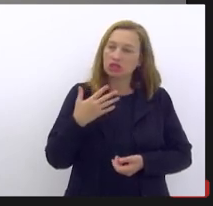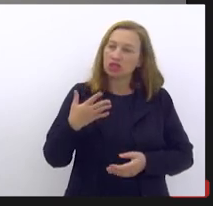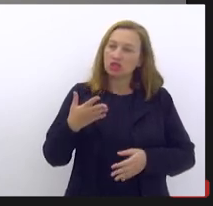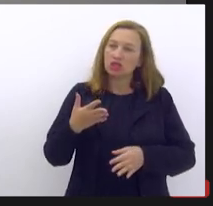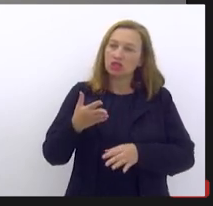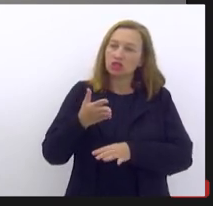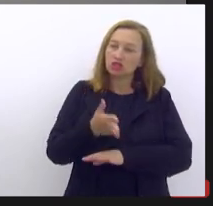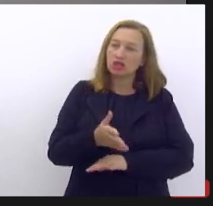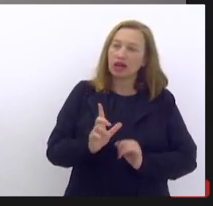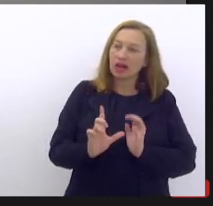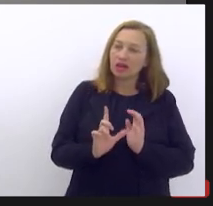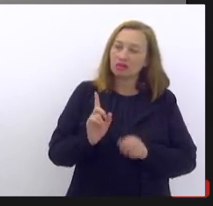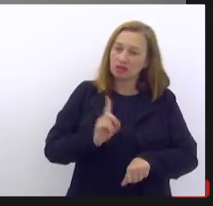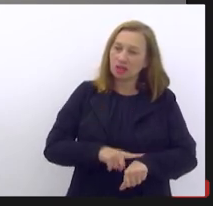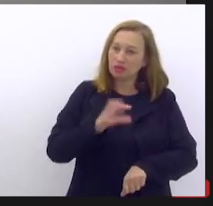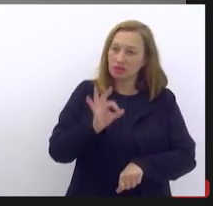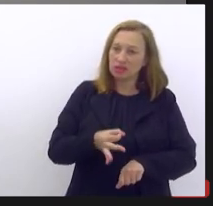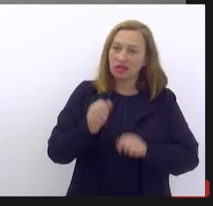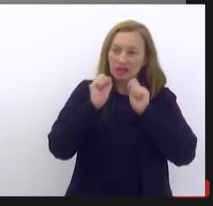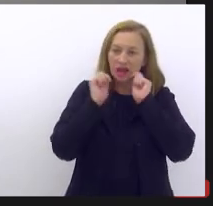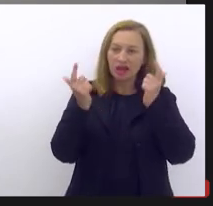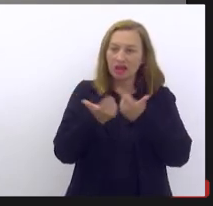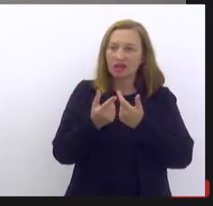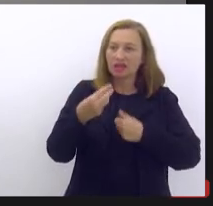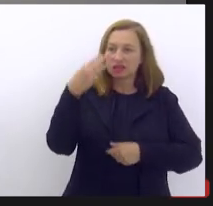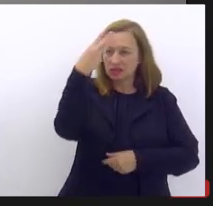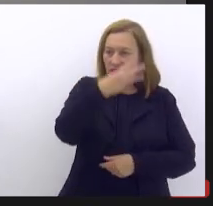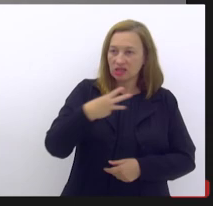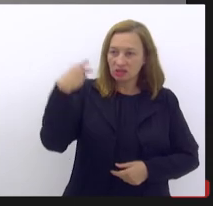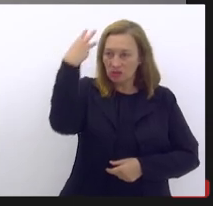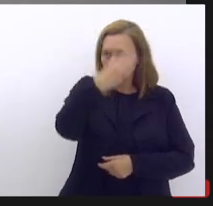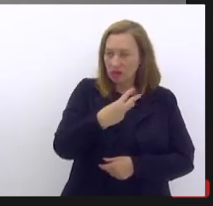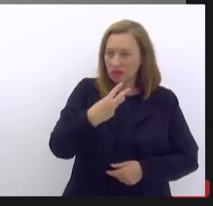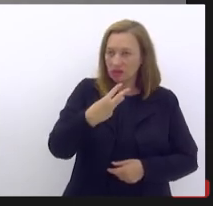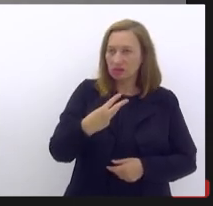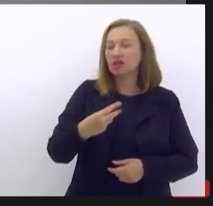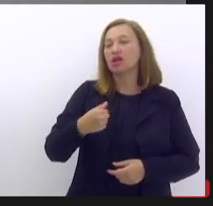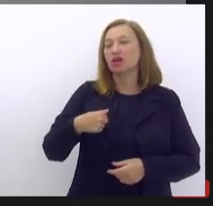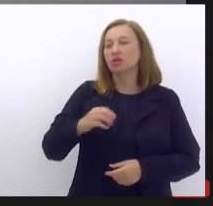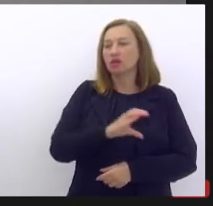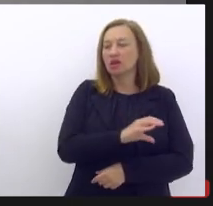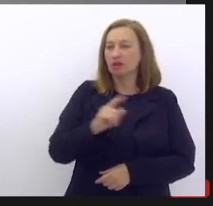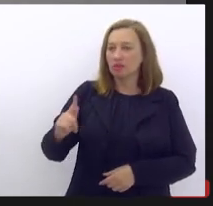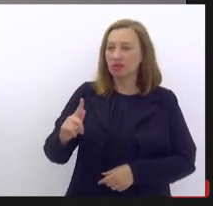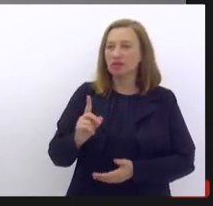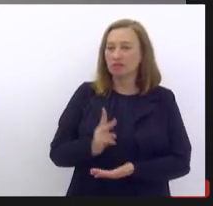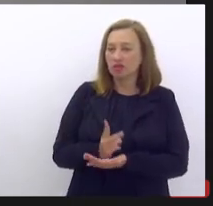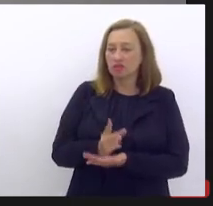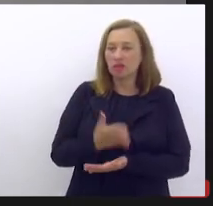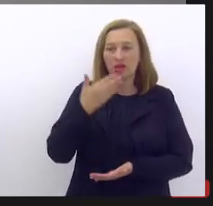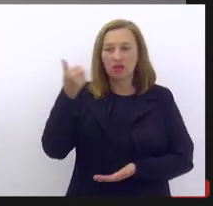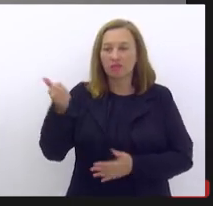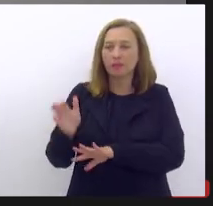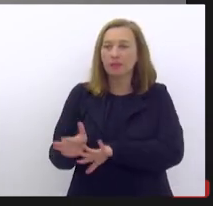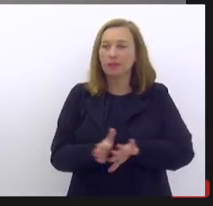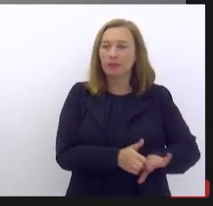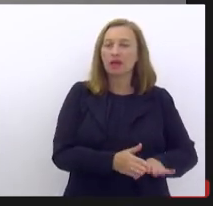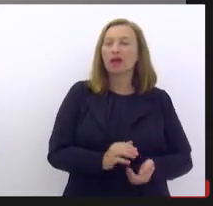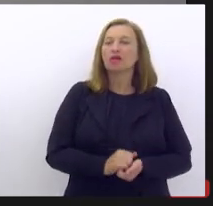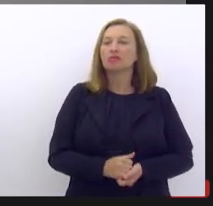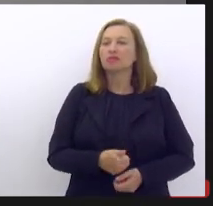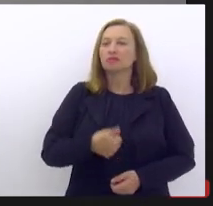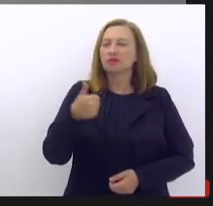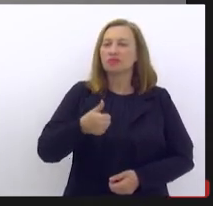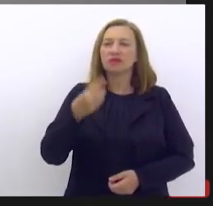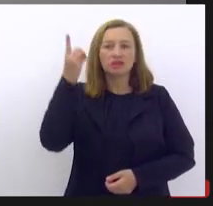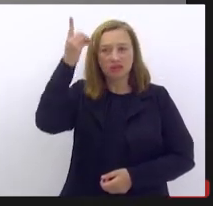aí na Leste, porque demora muito, mais 3 horas para chegar, preferi ficar aqui em Campo Grande mesmo. Eu queria me dizer, primeiro, que o deputado